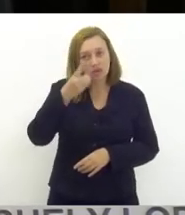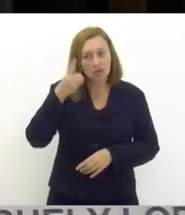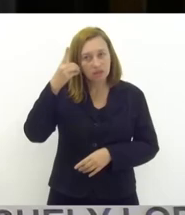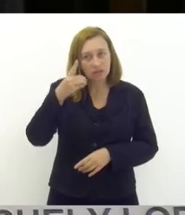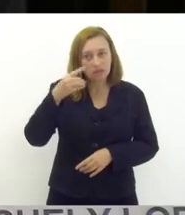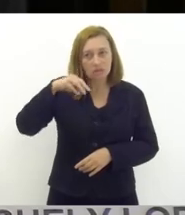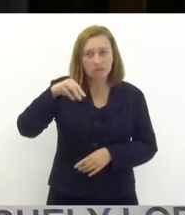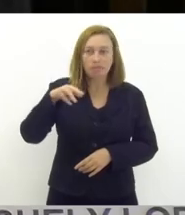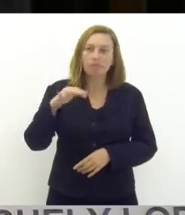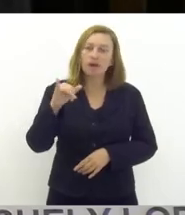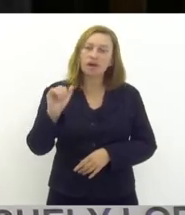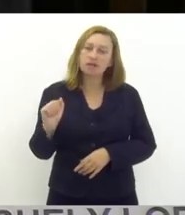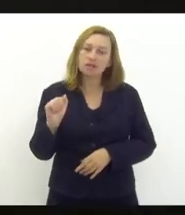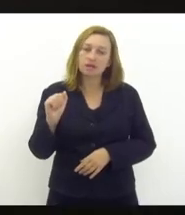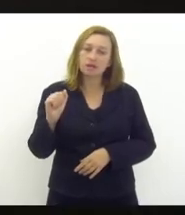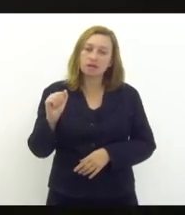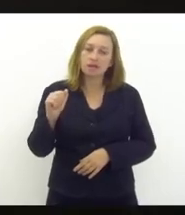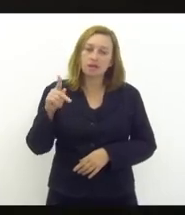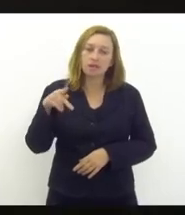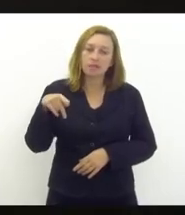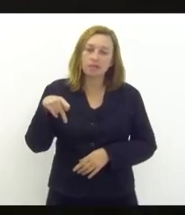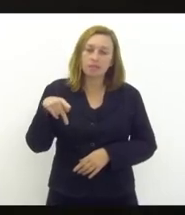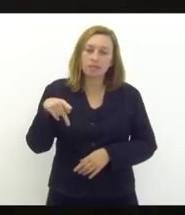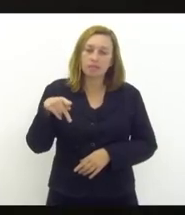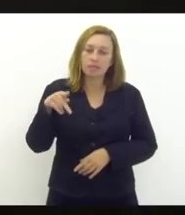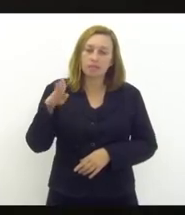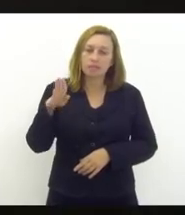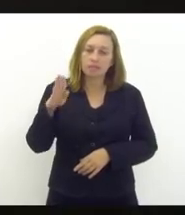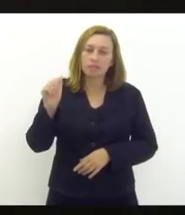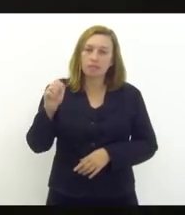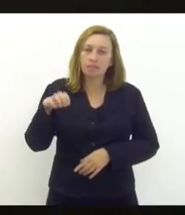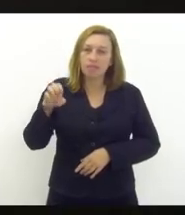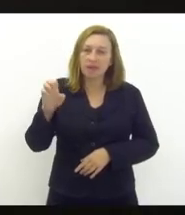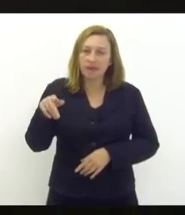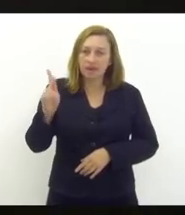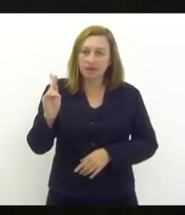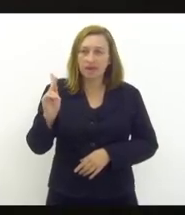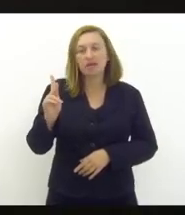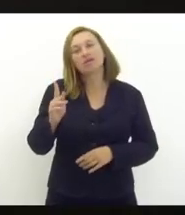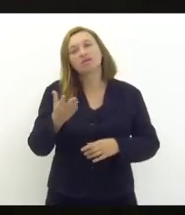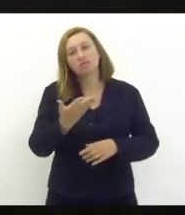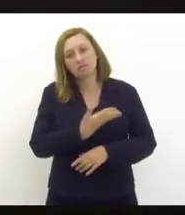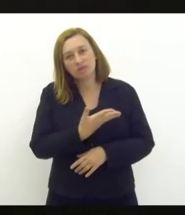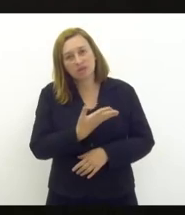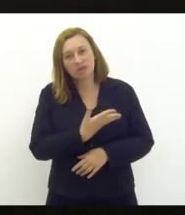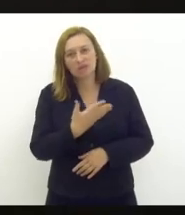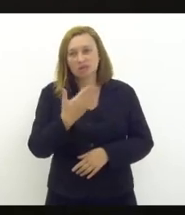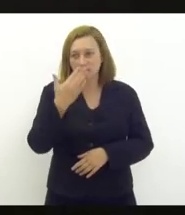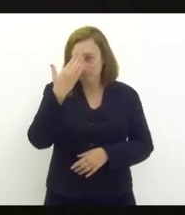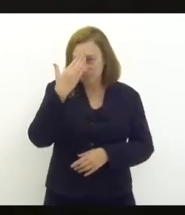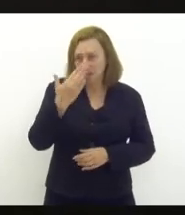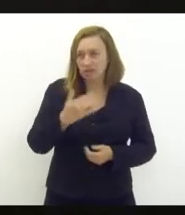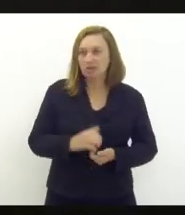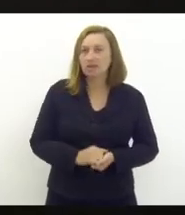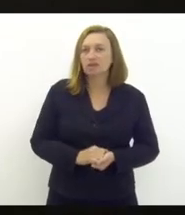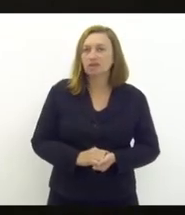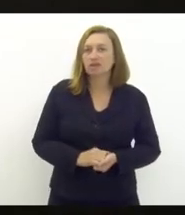Márcia Beck Parabéns muito orgulho da senhora é o que eu tenho de sua amizade muito orgulho